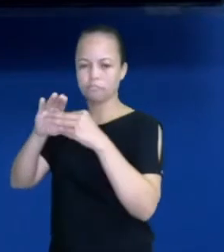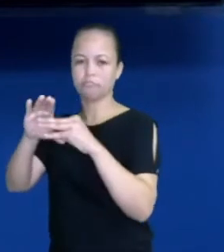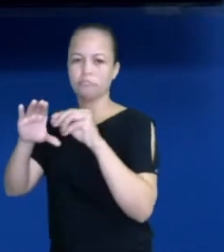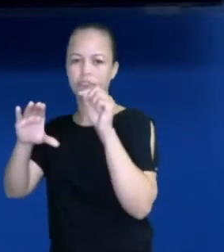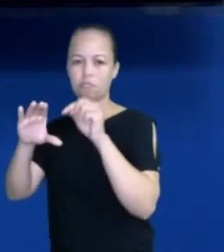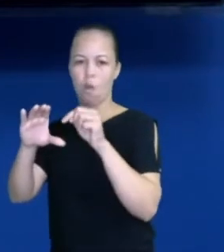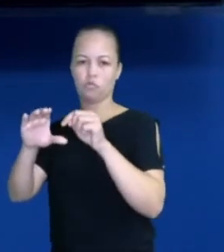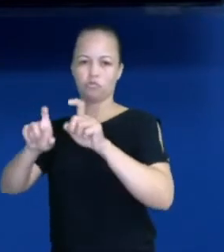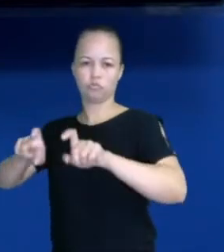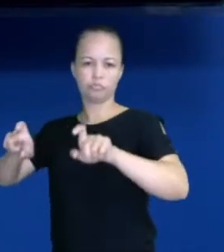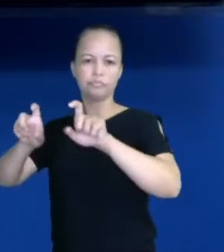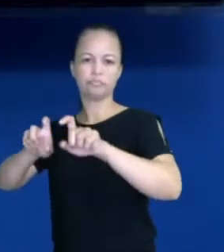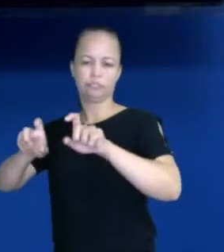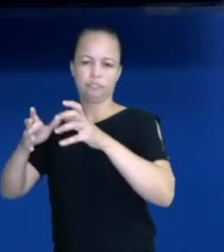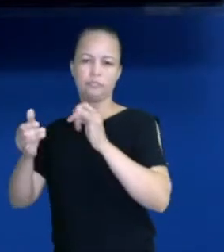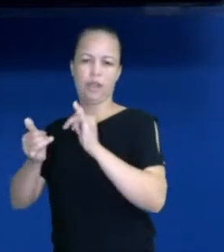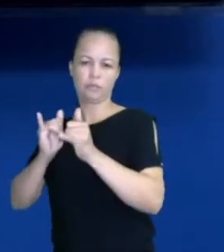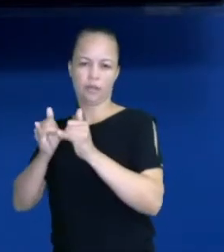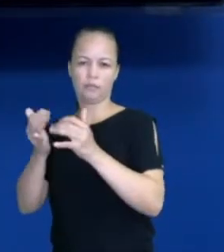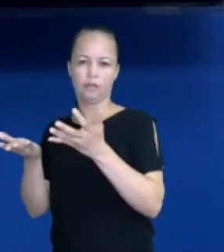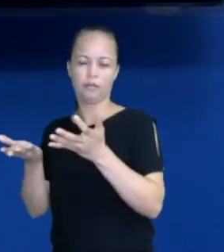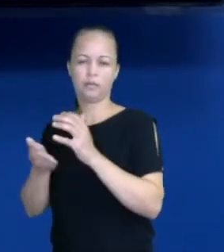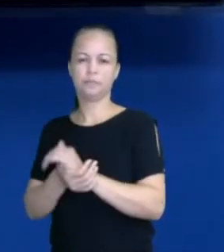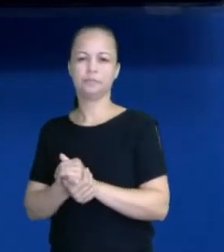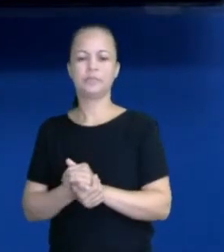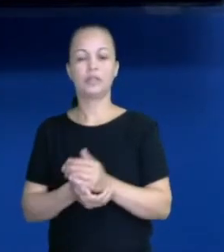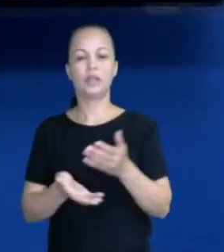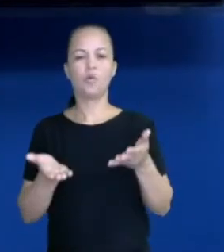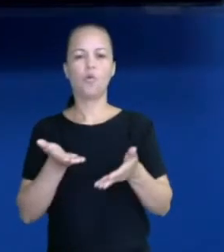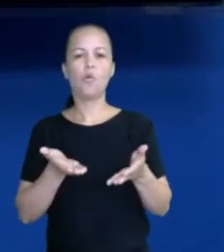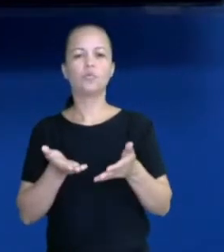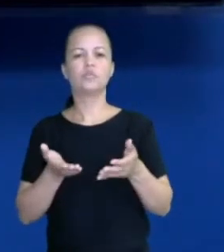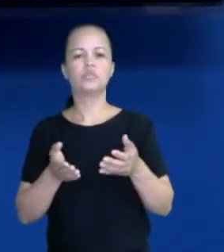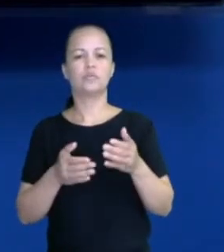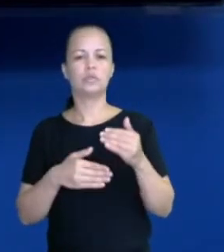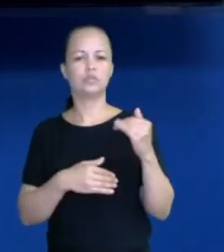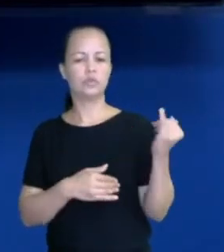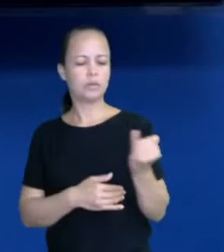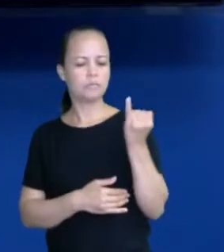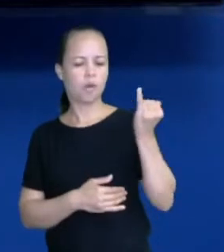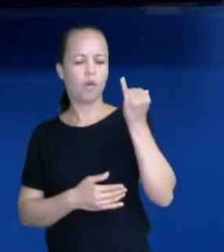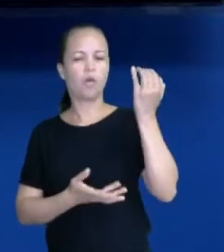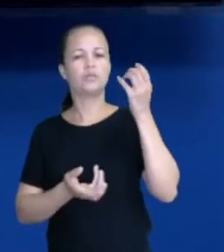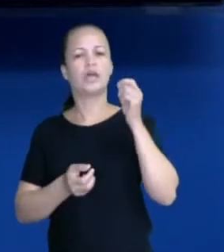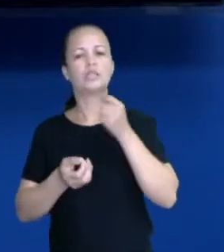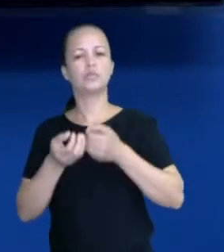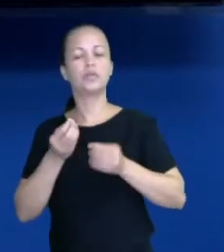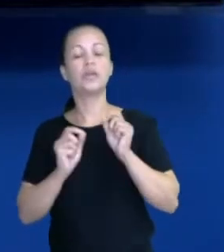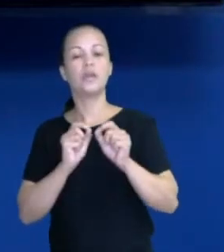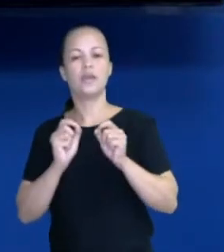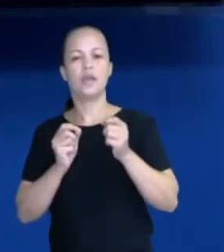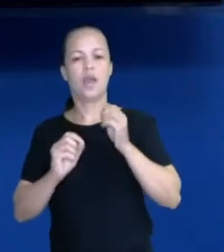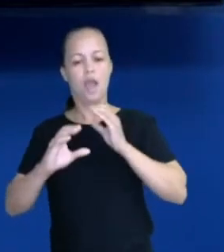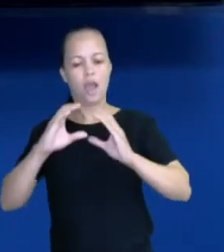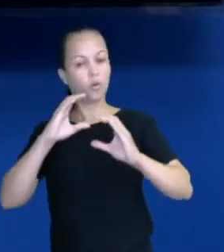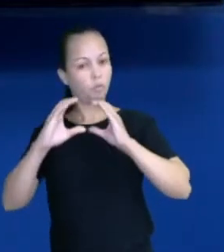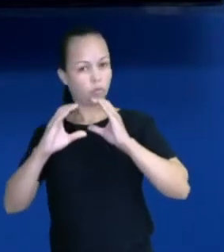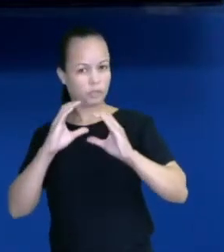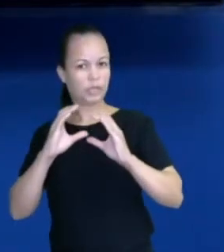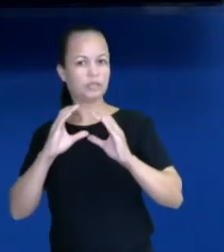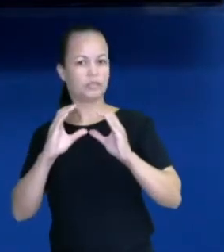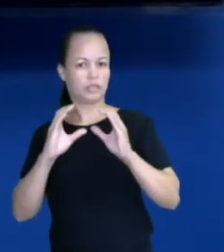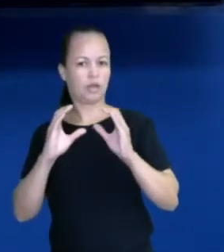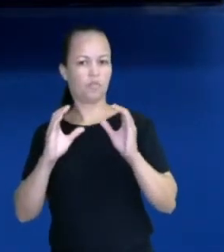um veículo muito, mas muito valioso em relação à comunicação. Isso é